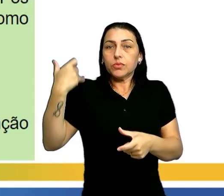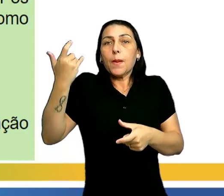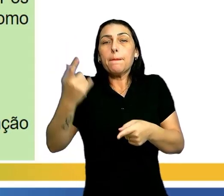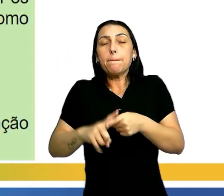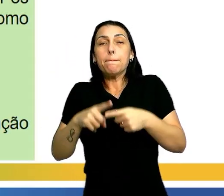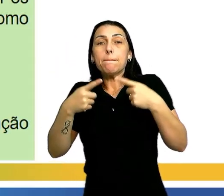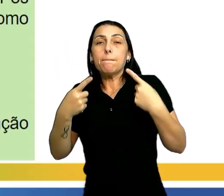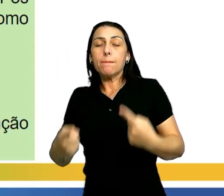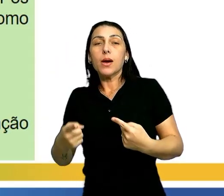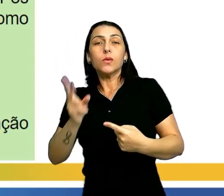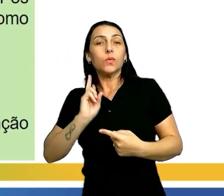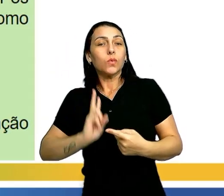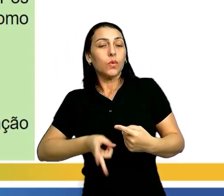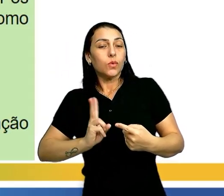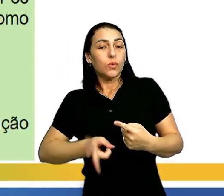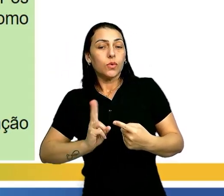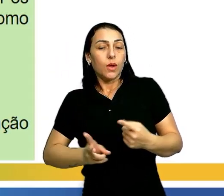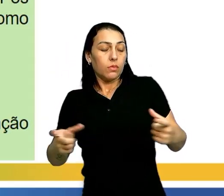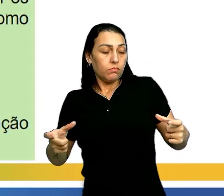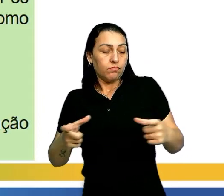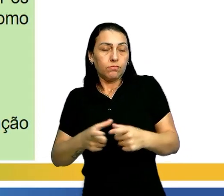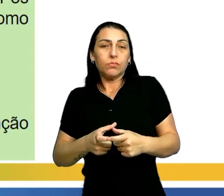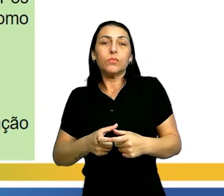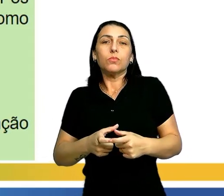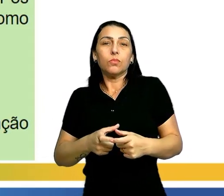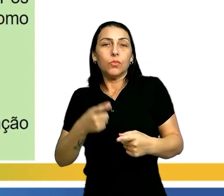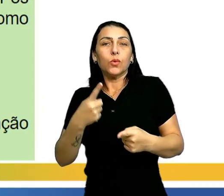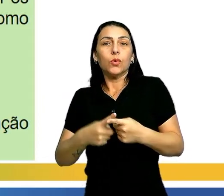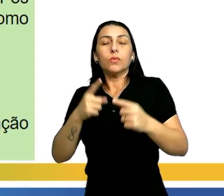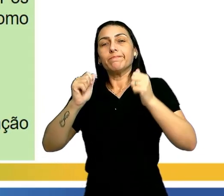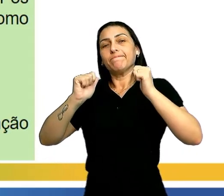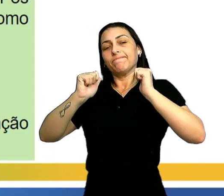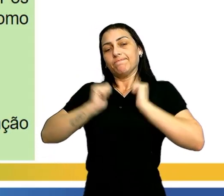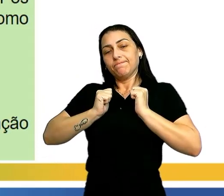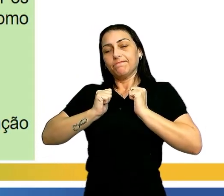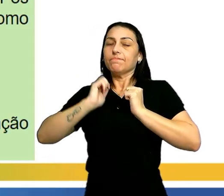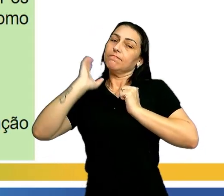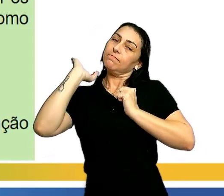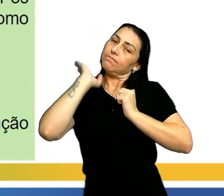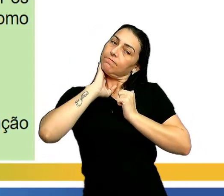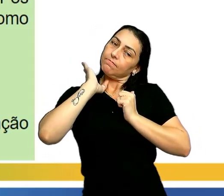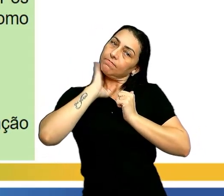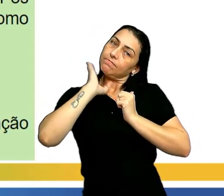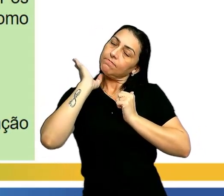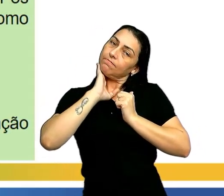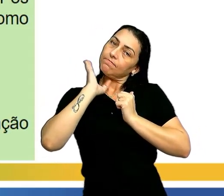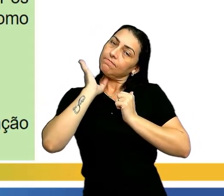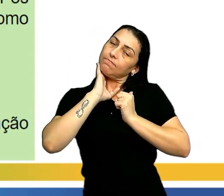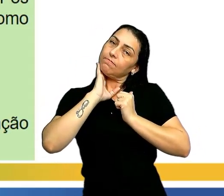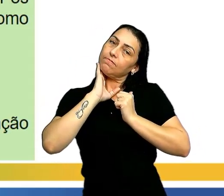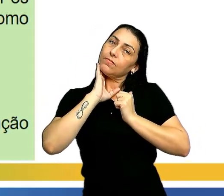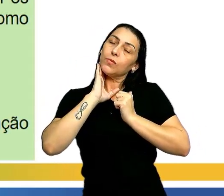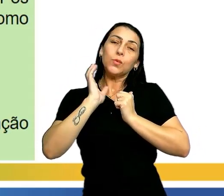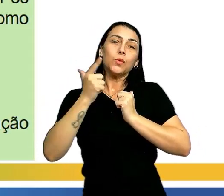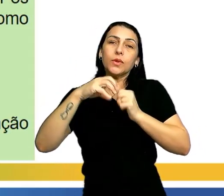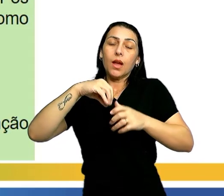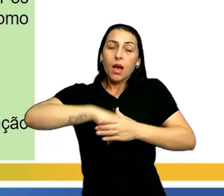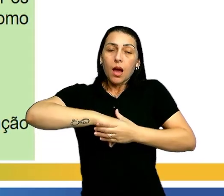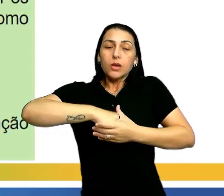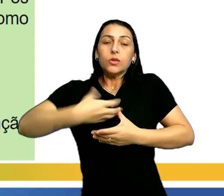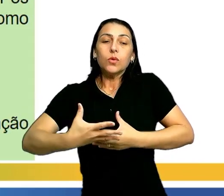nós permanecemos na minoridade pelo comodismo, pela preguiça, pela covardia, que faz da